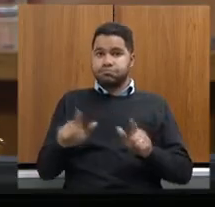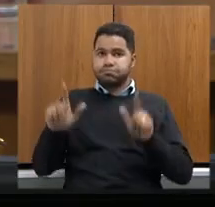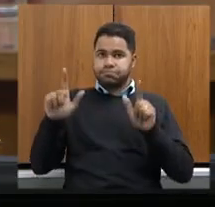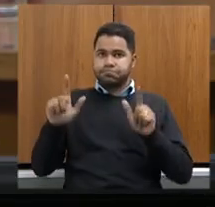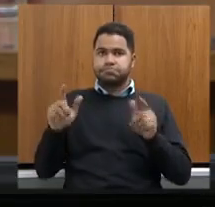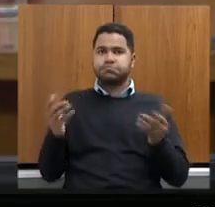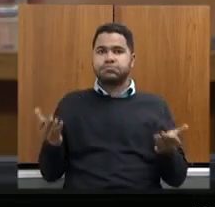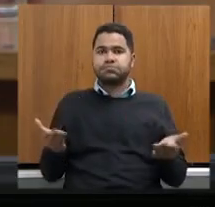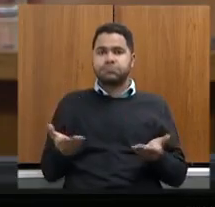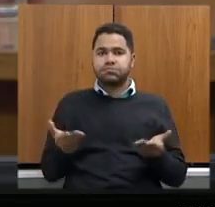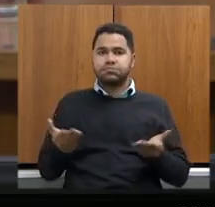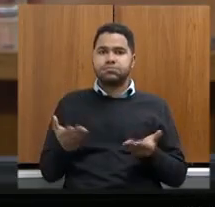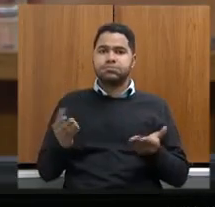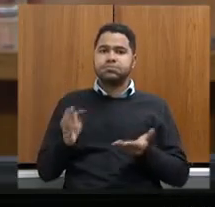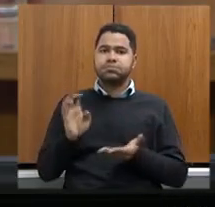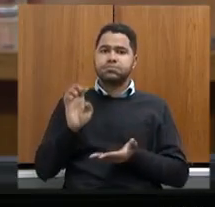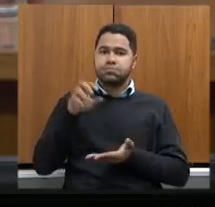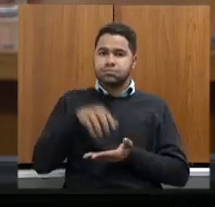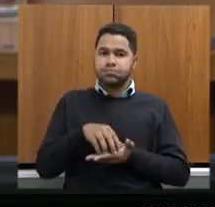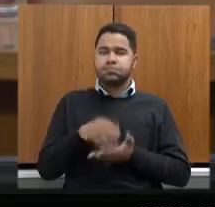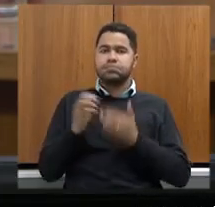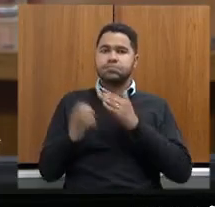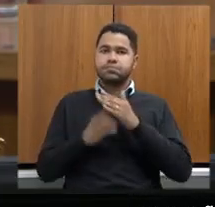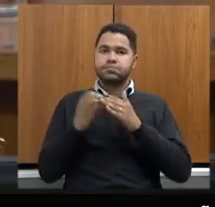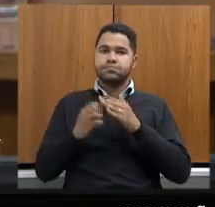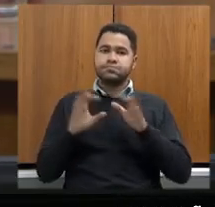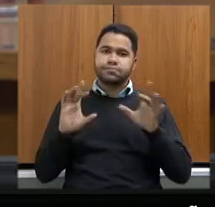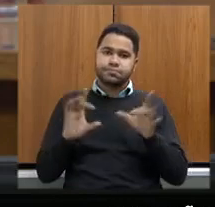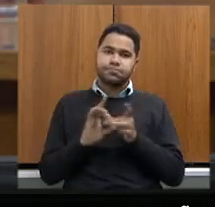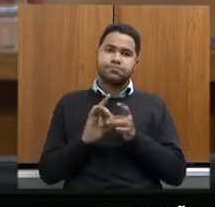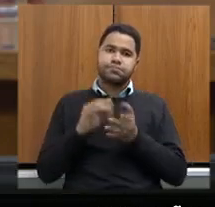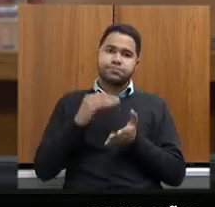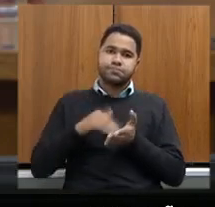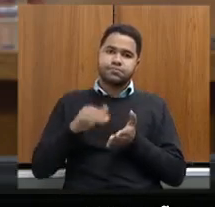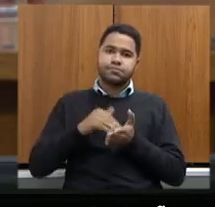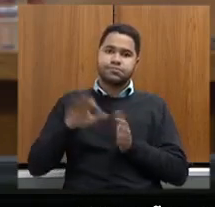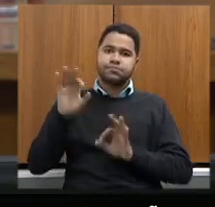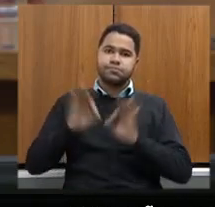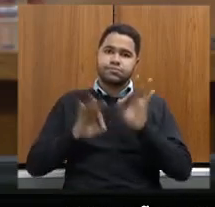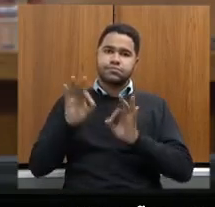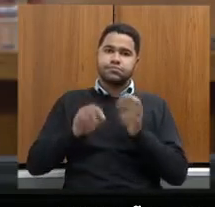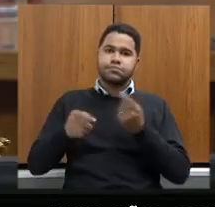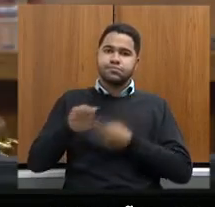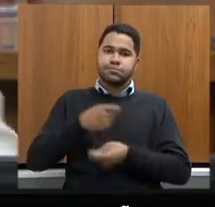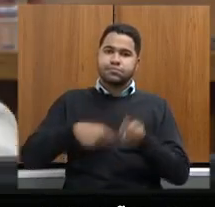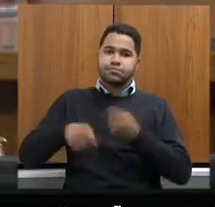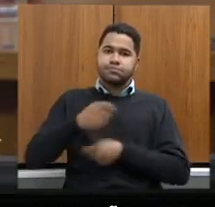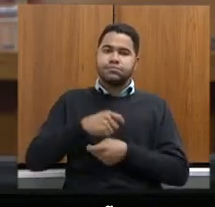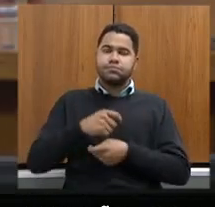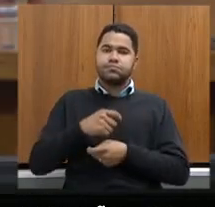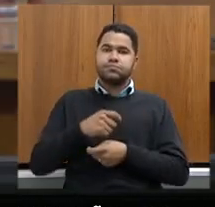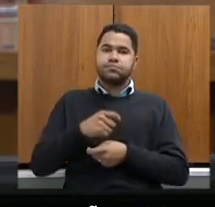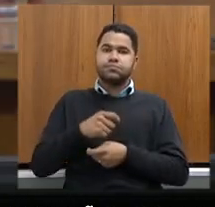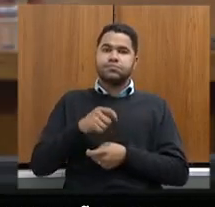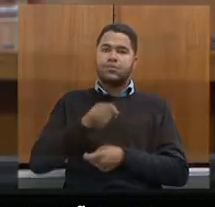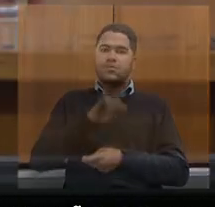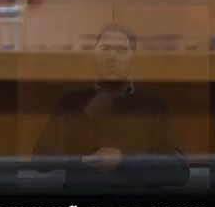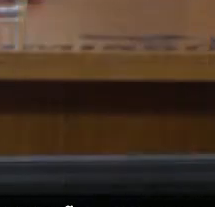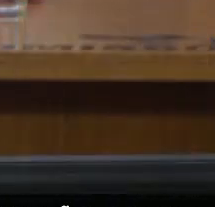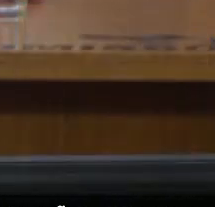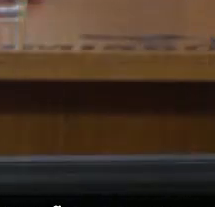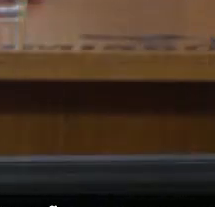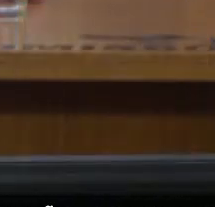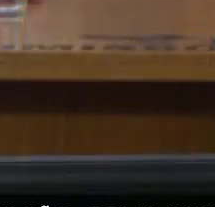as entidades e empresas vinculadas à secretaria de planejamento e gestão na Fundação João Pinheiro